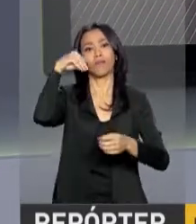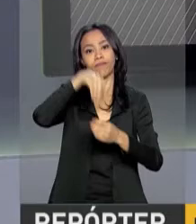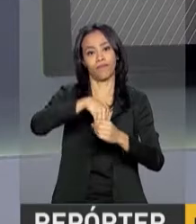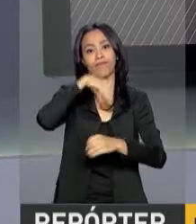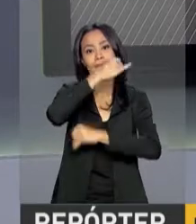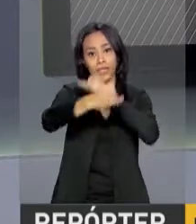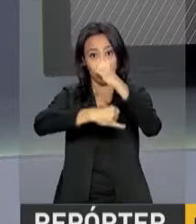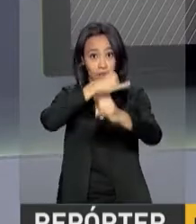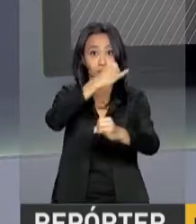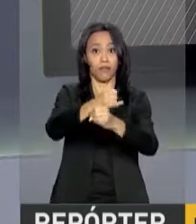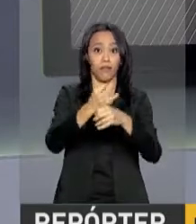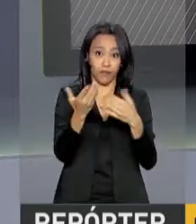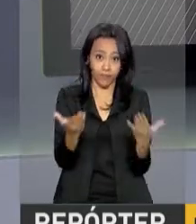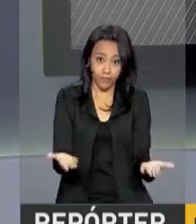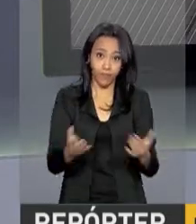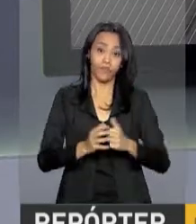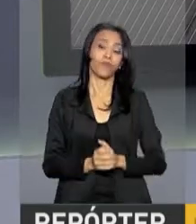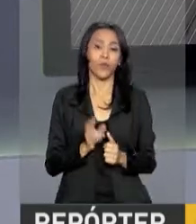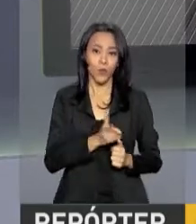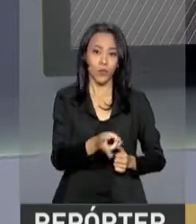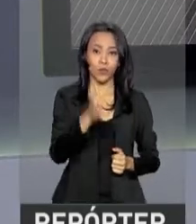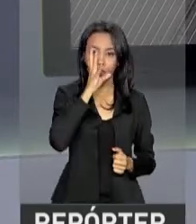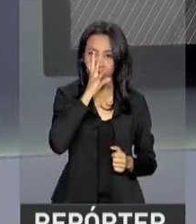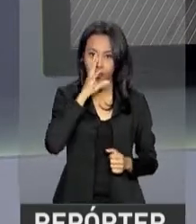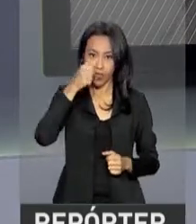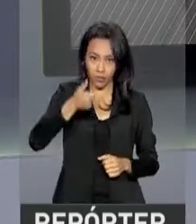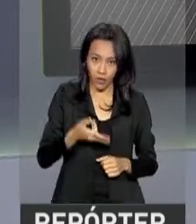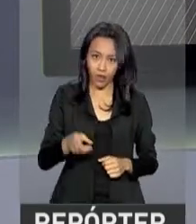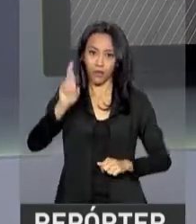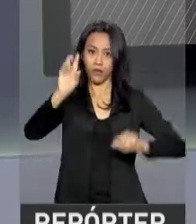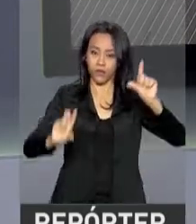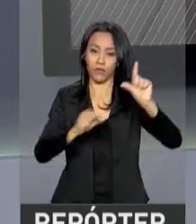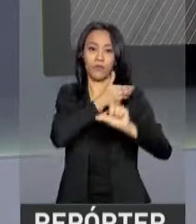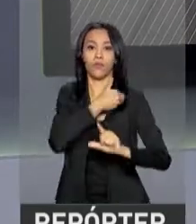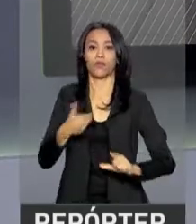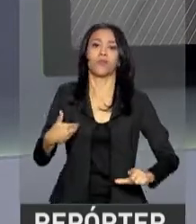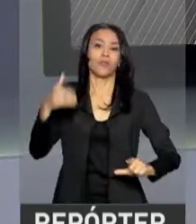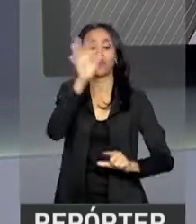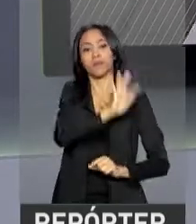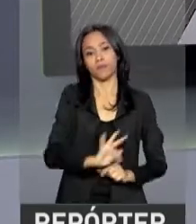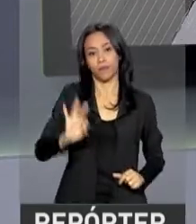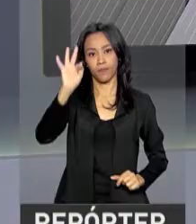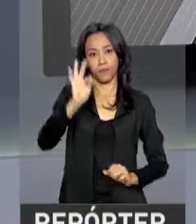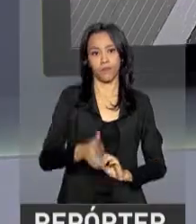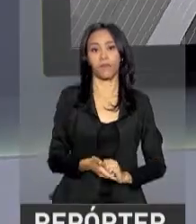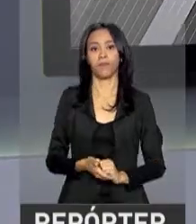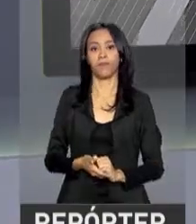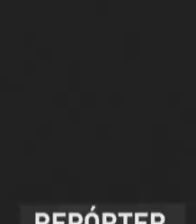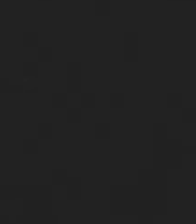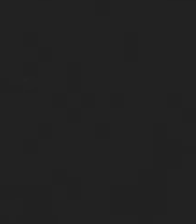página da nbr na internet continue com a gente aqui na nbr a tv do governo federal